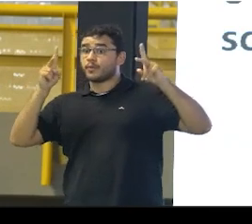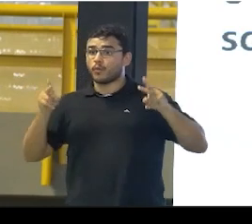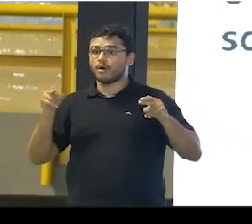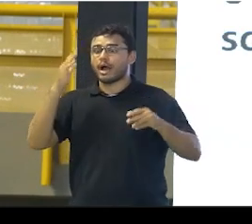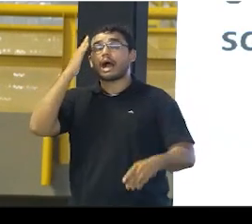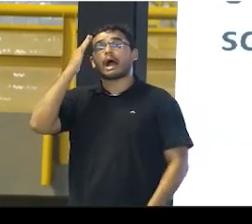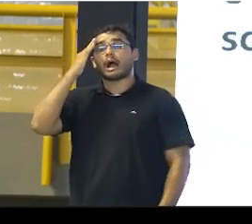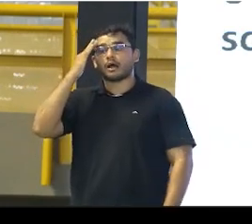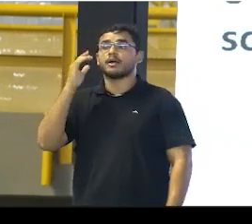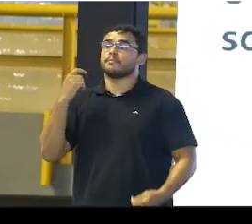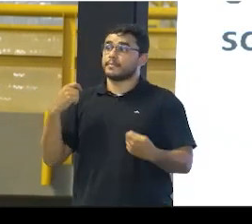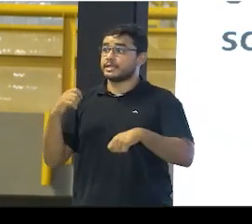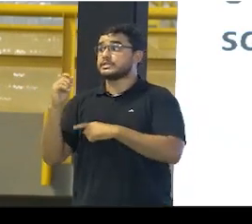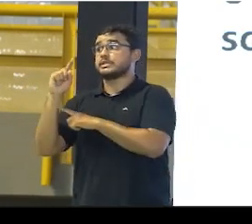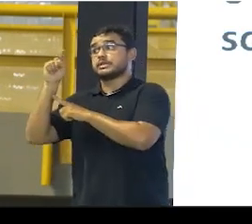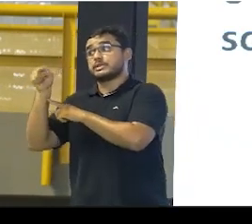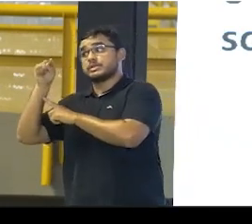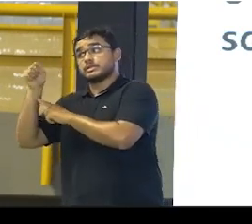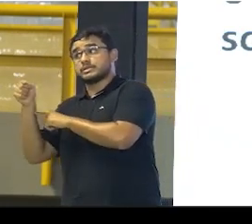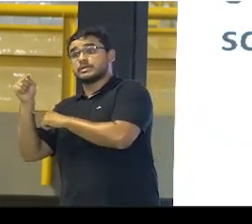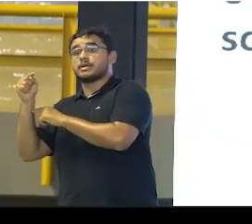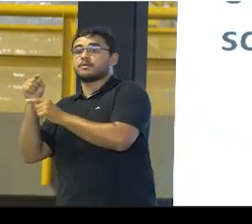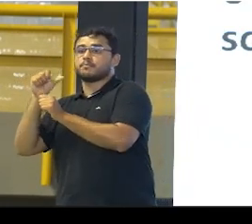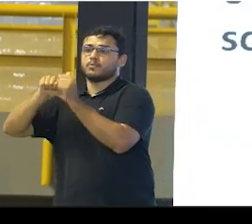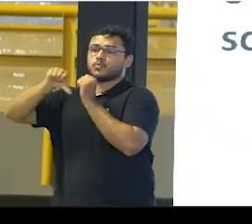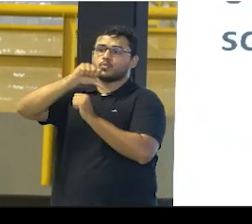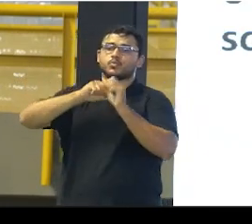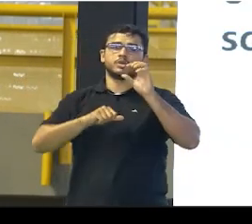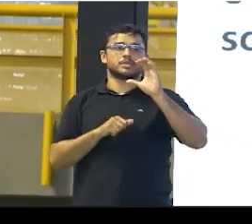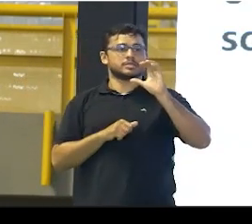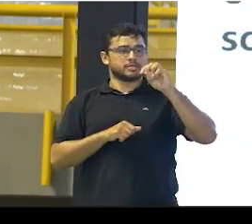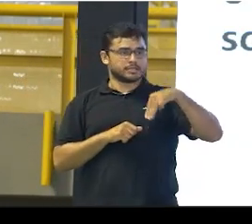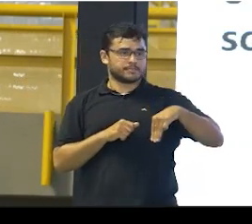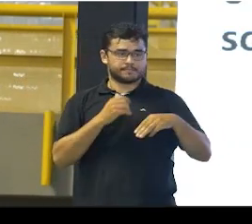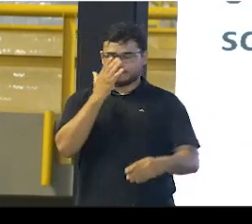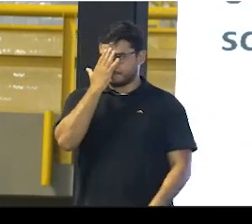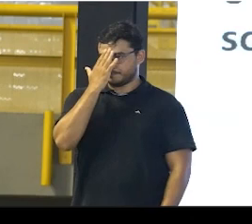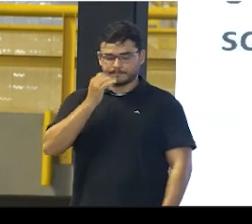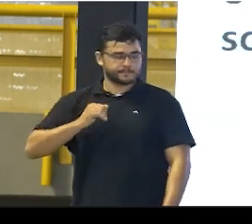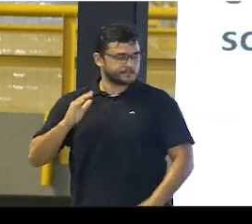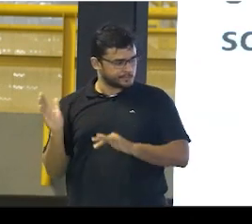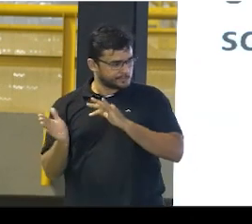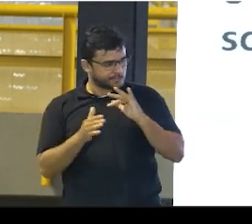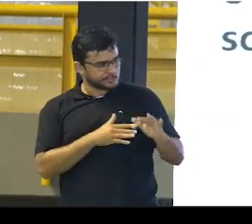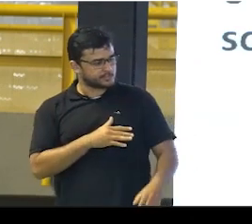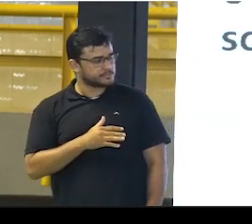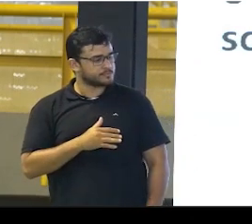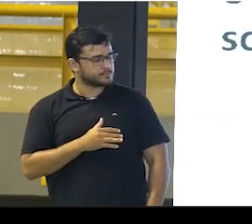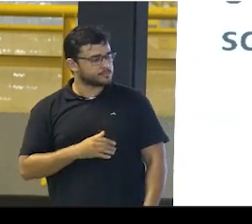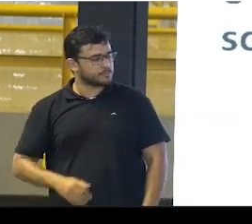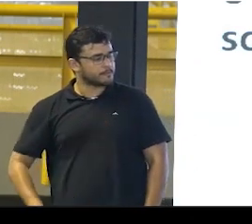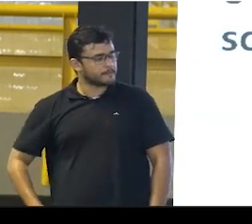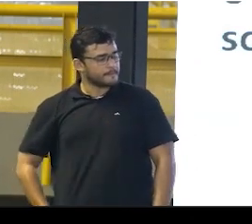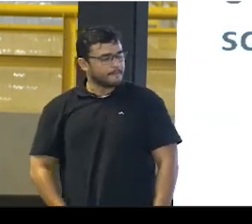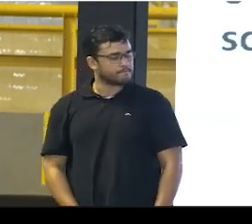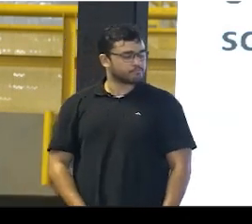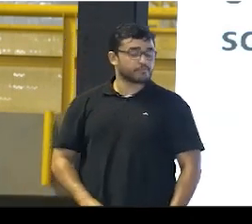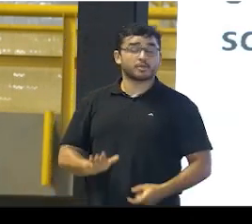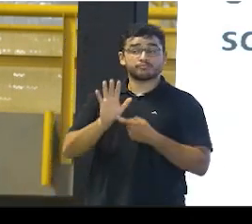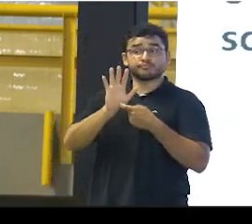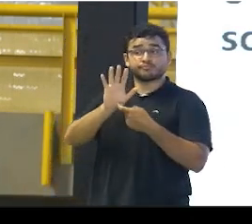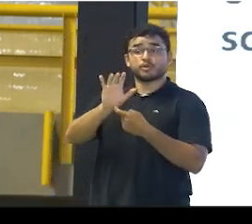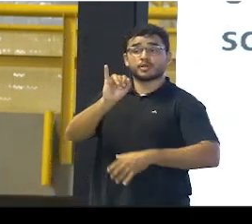2,54, mas vai arredondar para 2,51. Só que vamos arredondar para 2,5, tá bom, tá de bom tamanho.